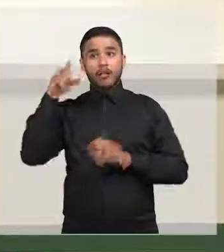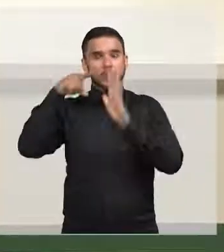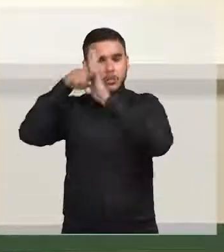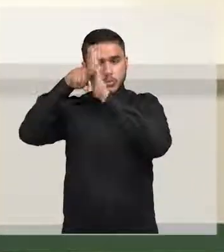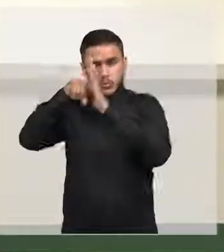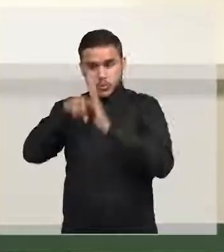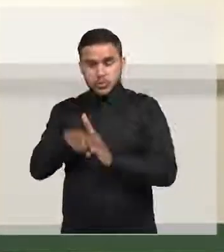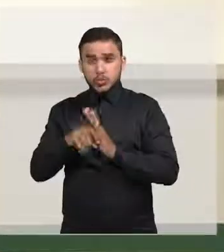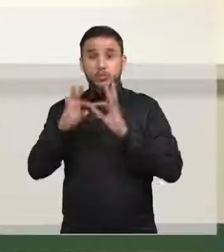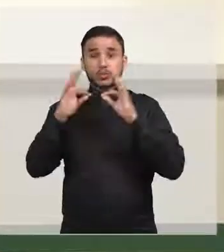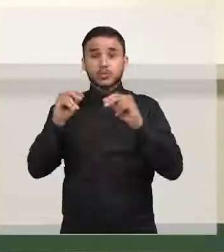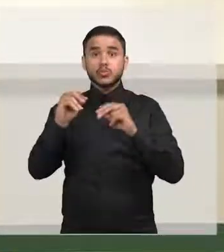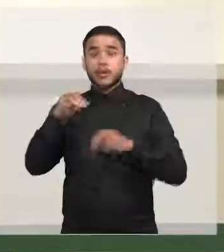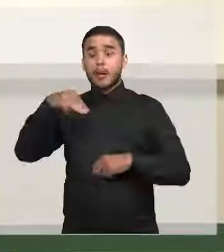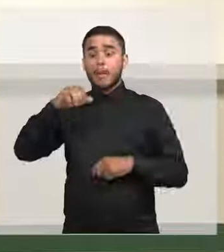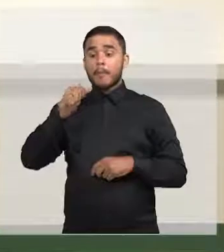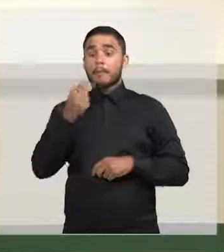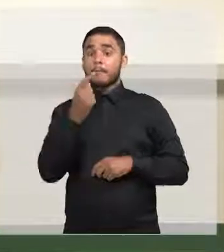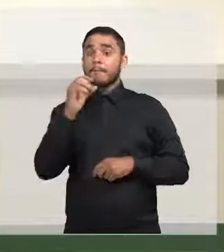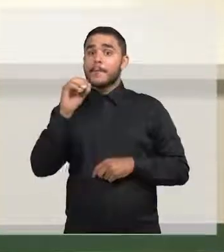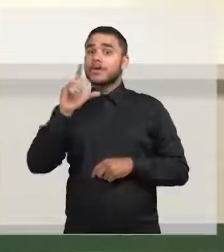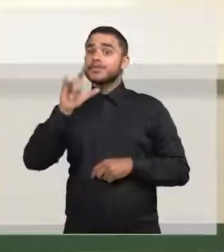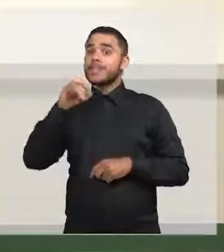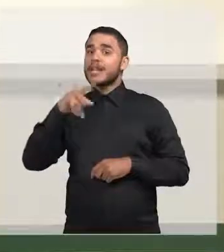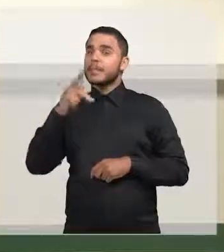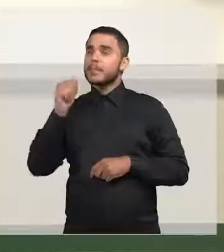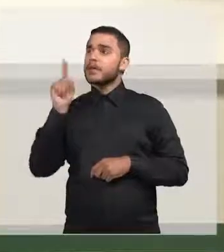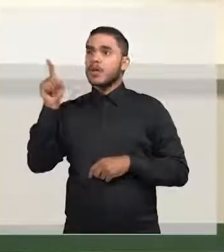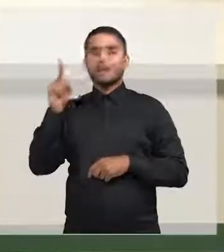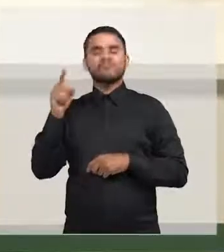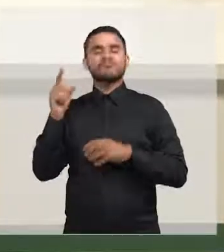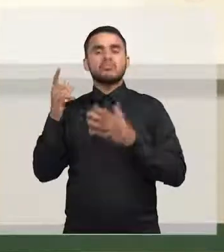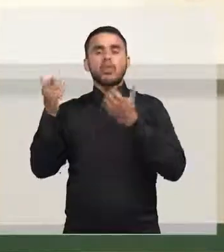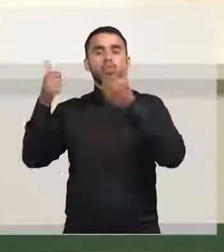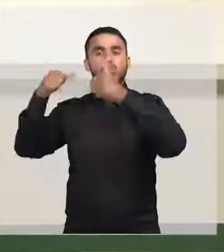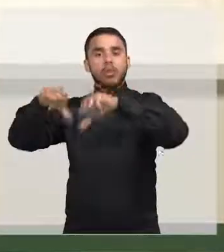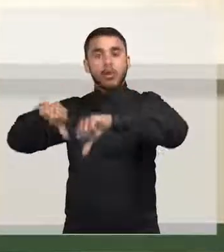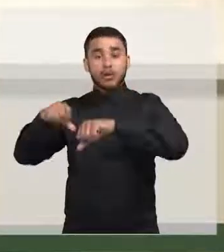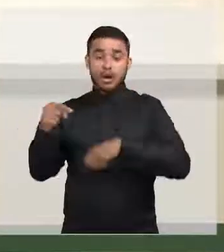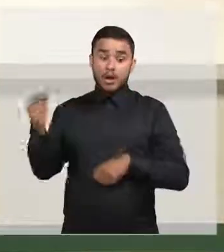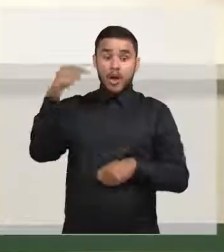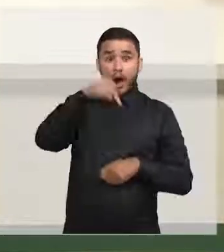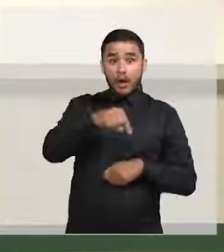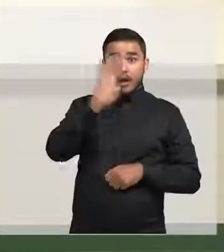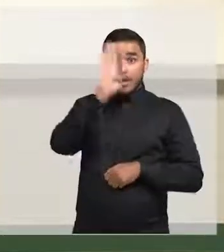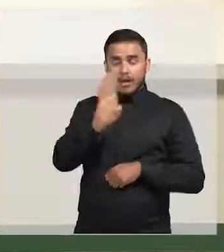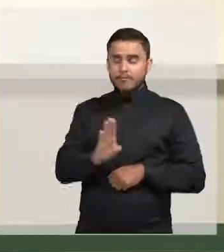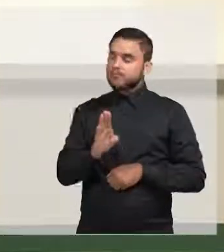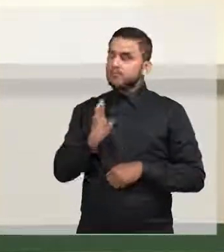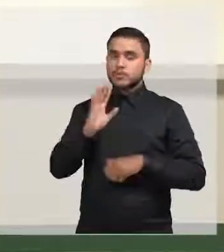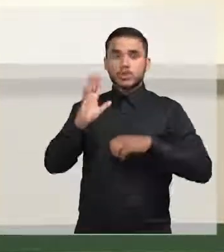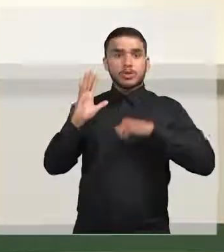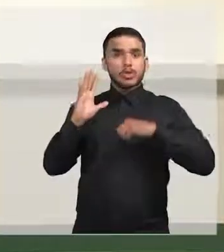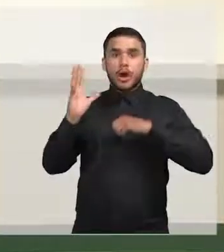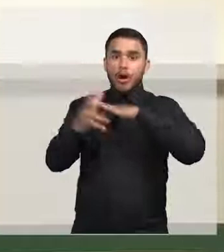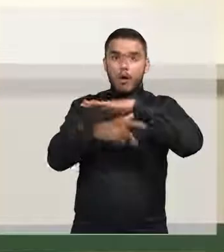lado aí que é um lado positivo em relação à comparação com a Itália, com o